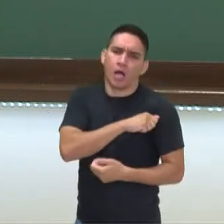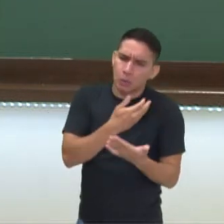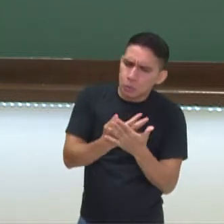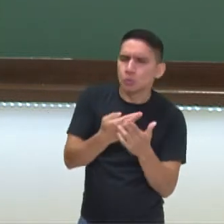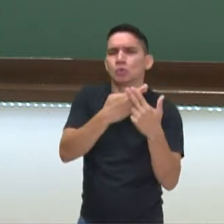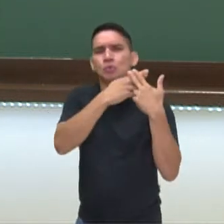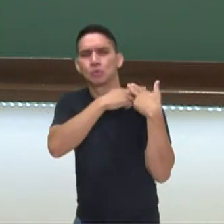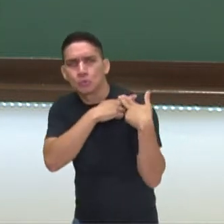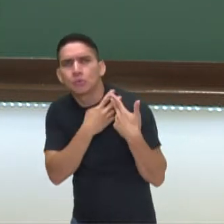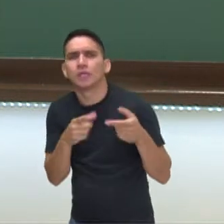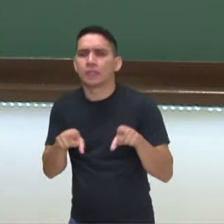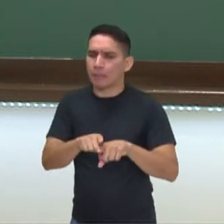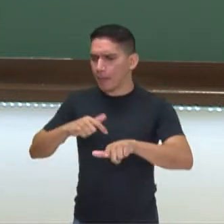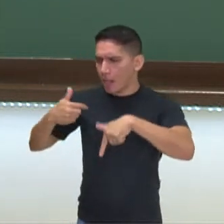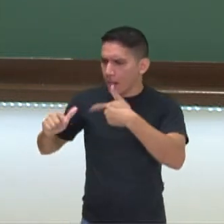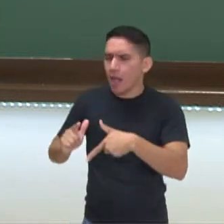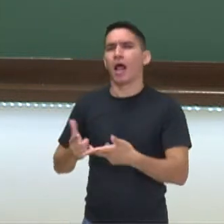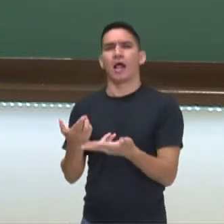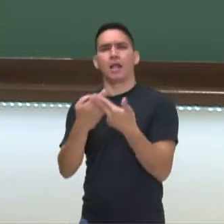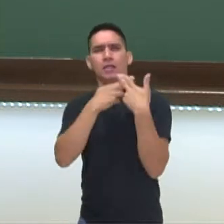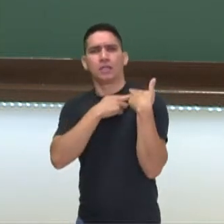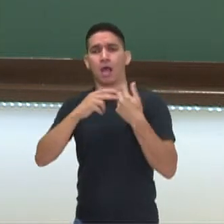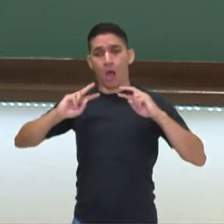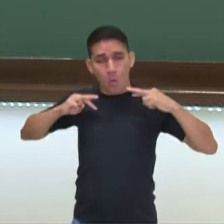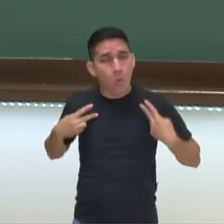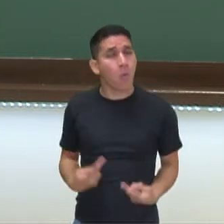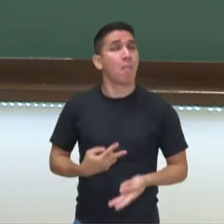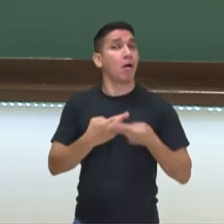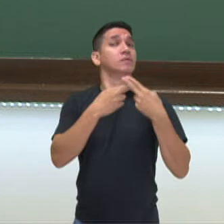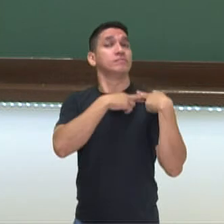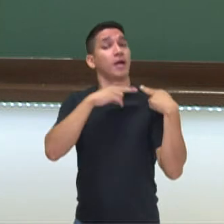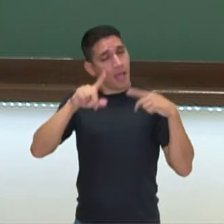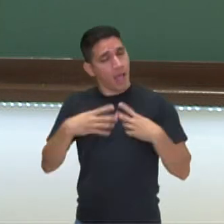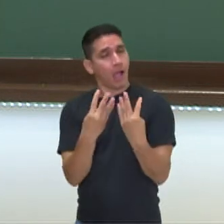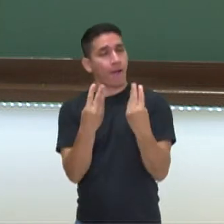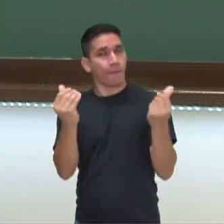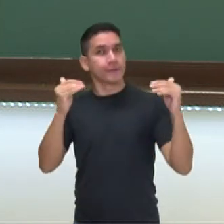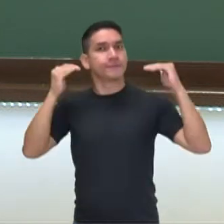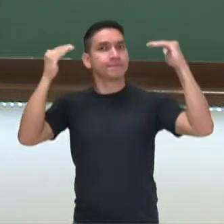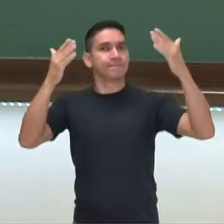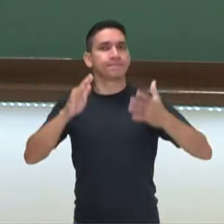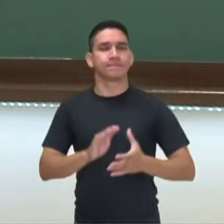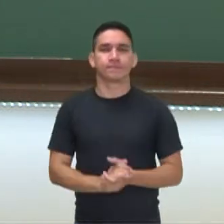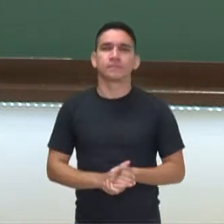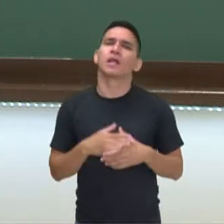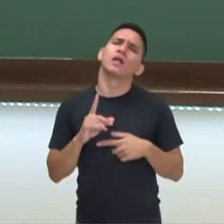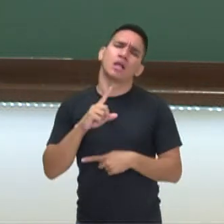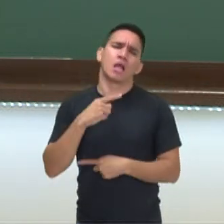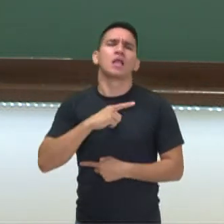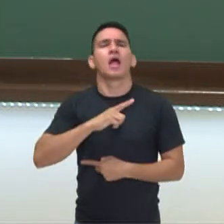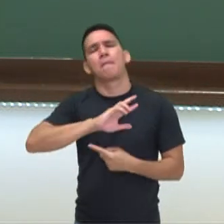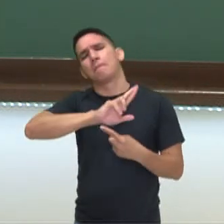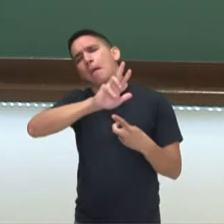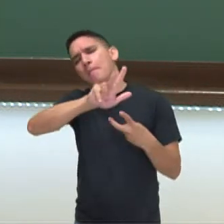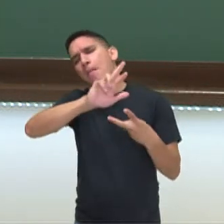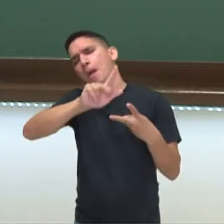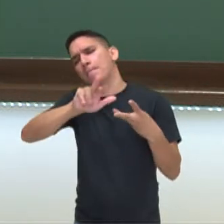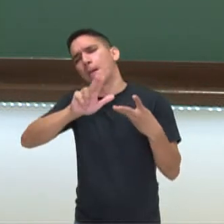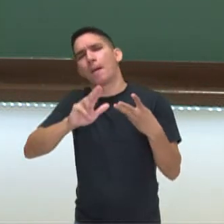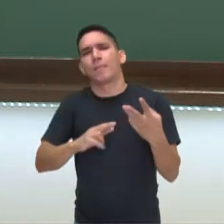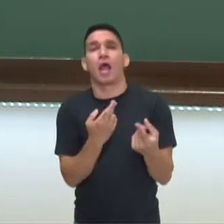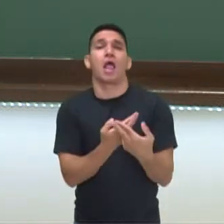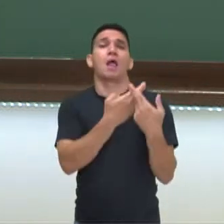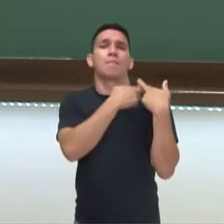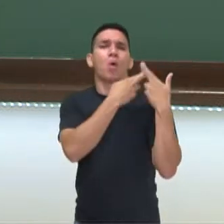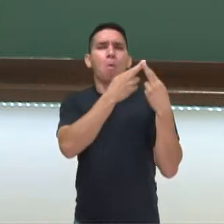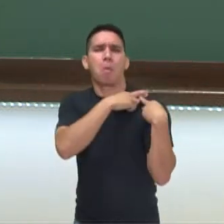um trabalhador responsável, ser um ser humano responsável, né? E nós temos várias responsabilidades, né? De